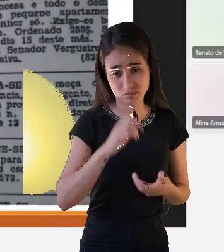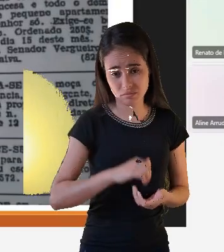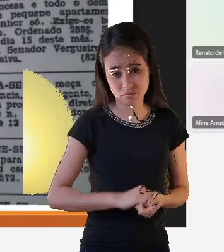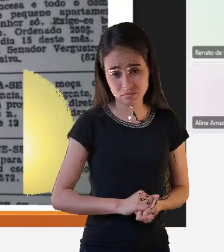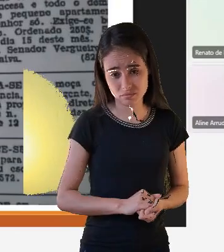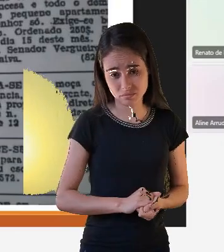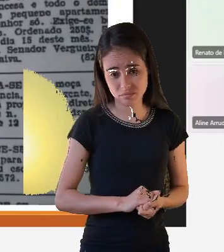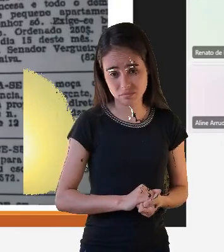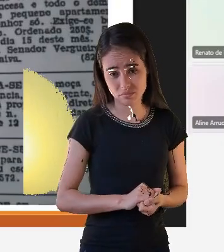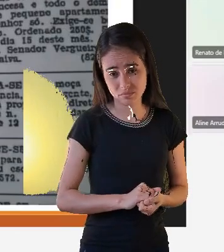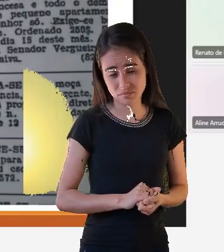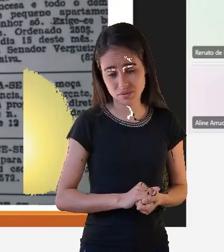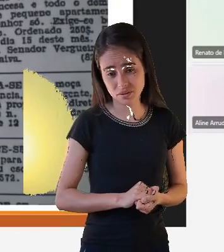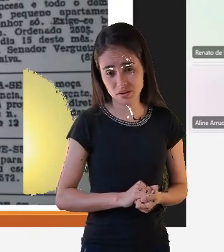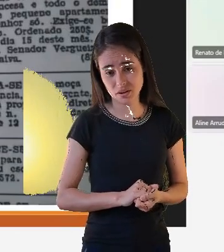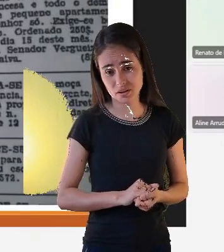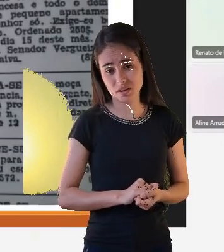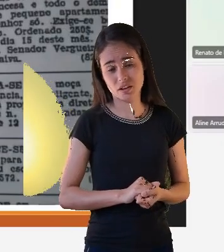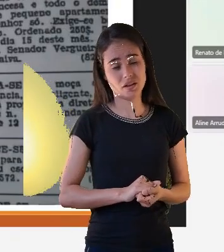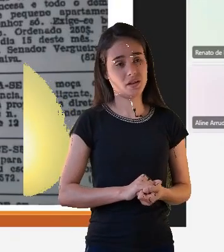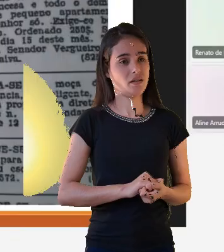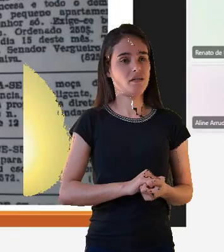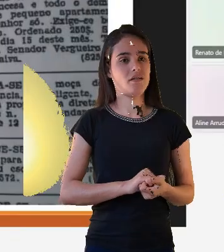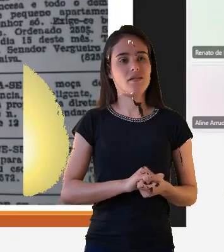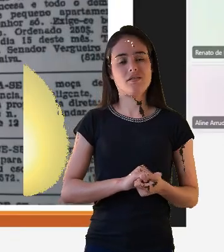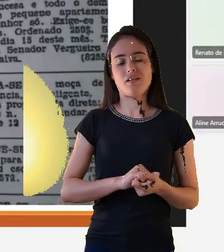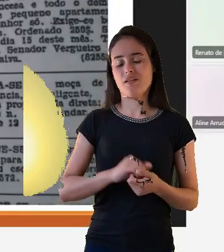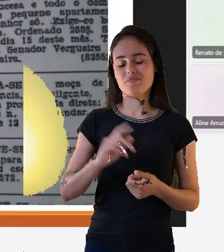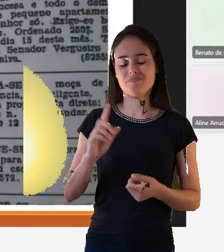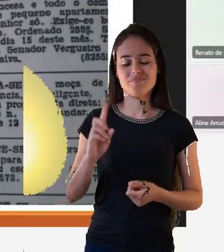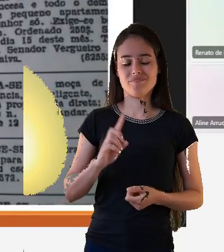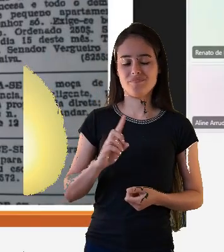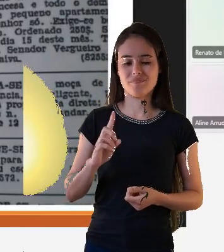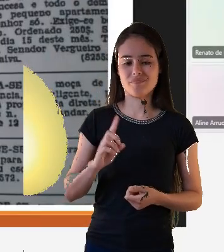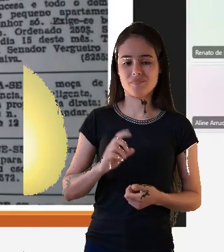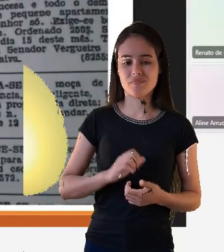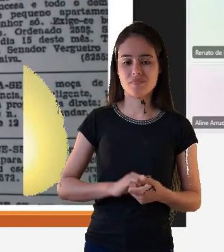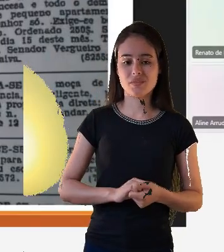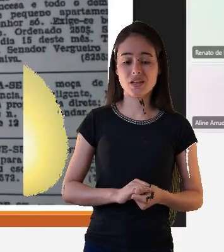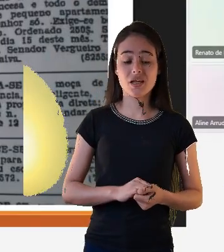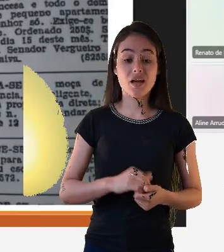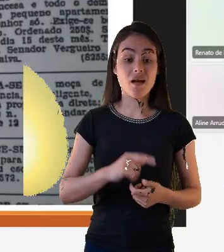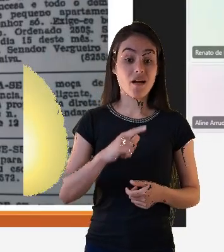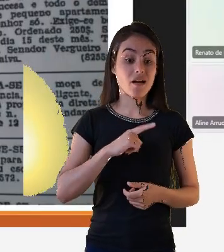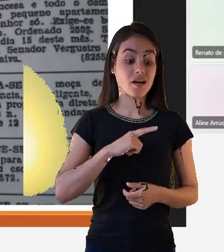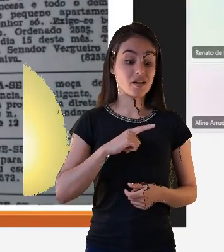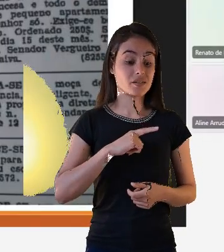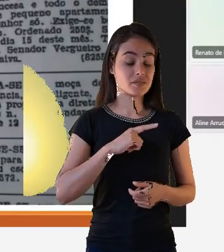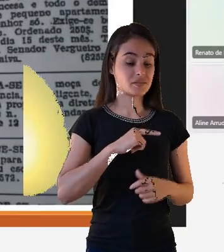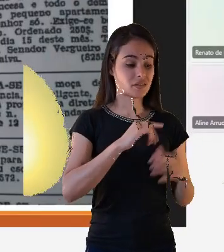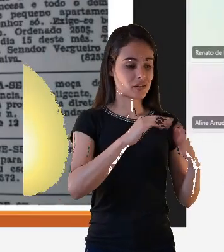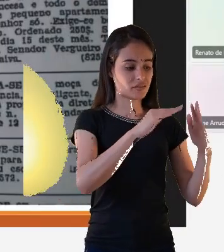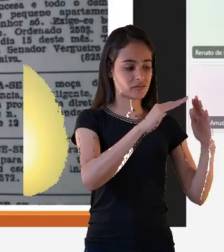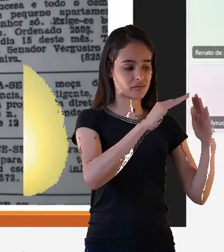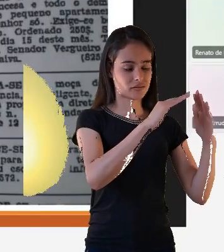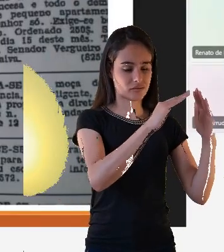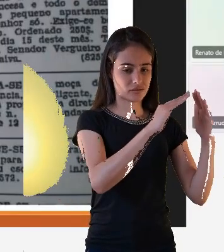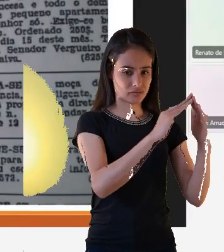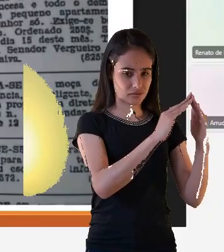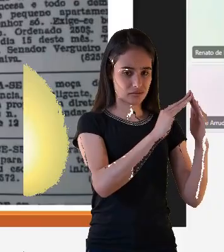traz dois casos de trabalhadoras domésticas que fizeram a